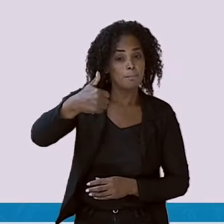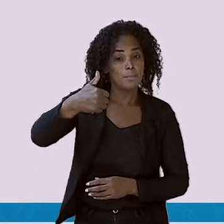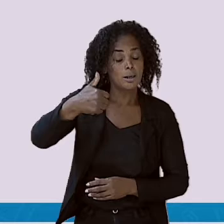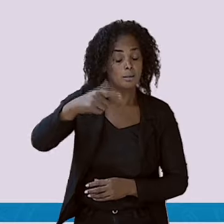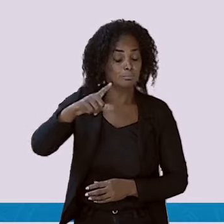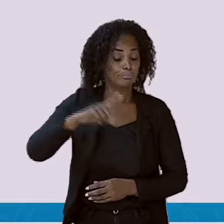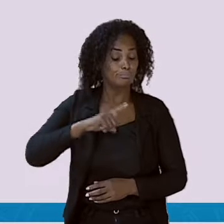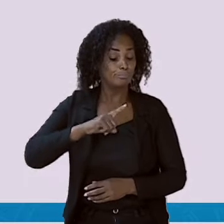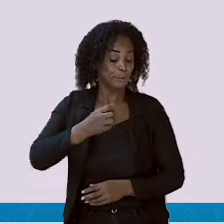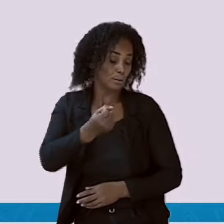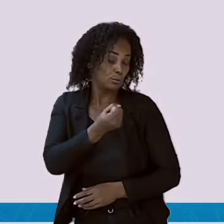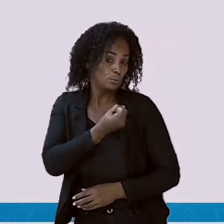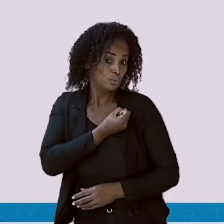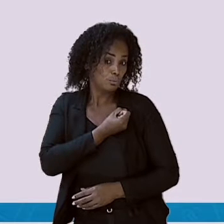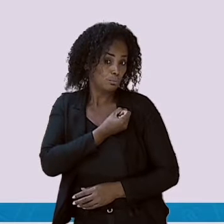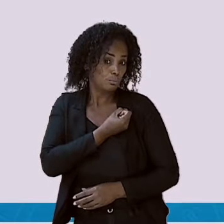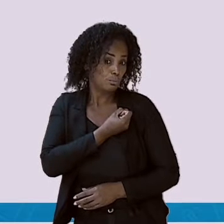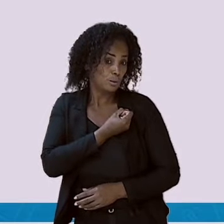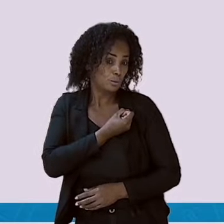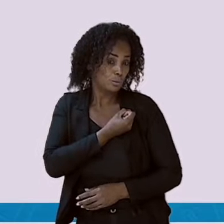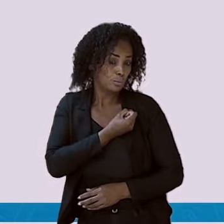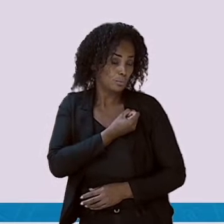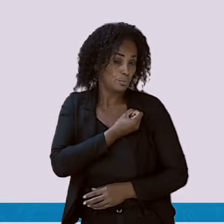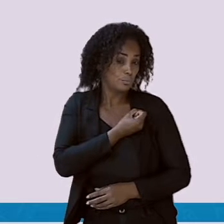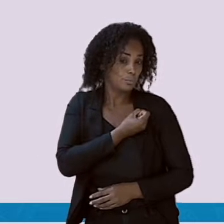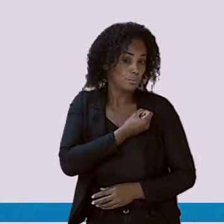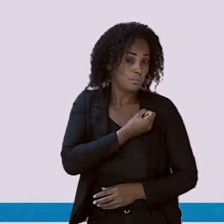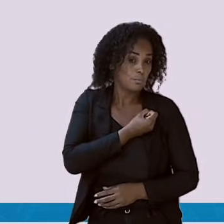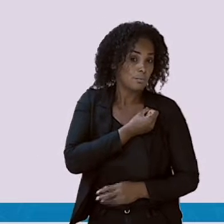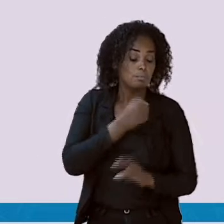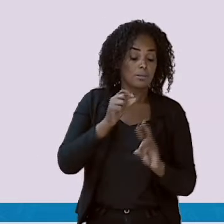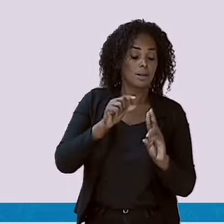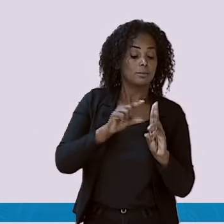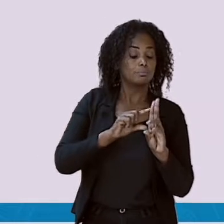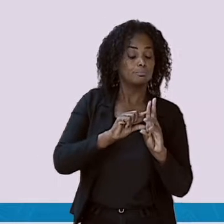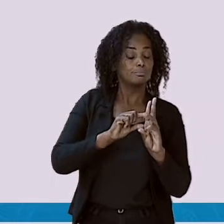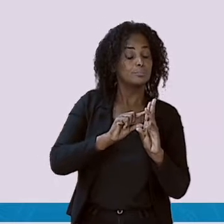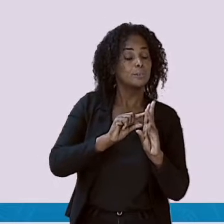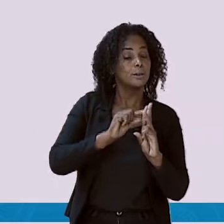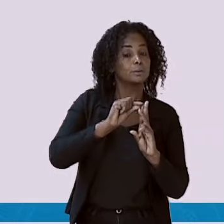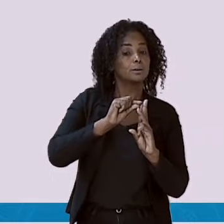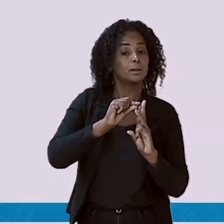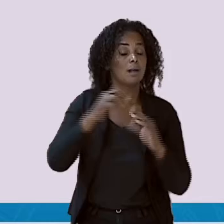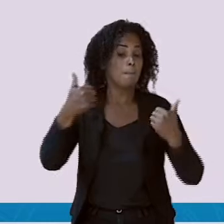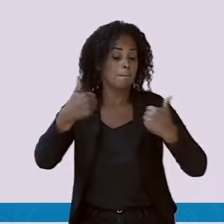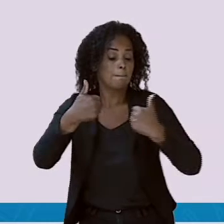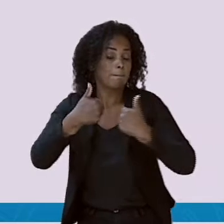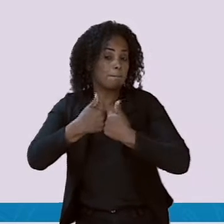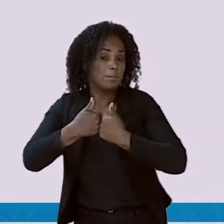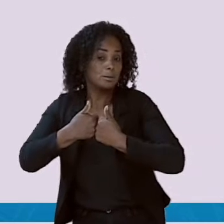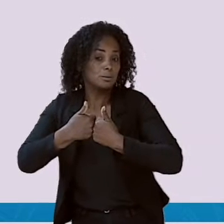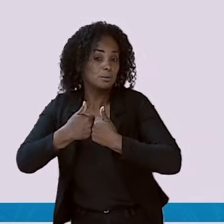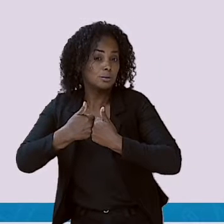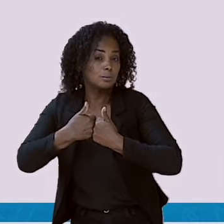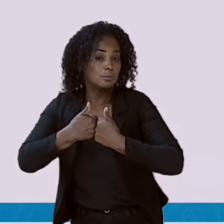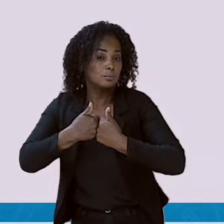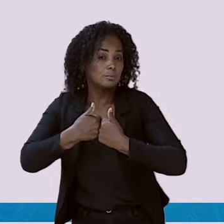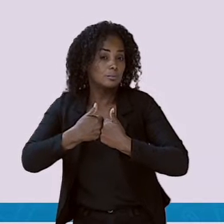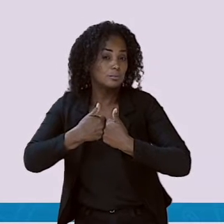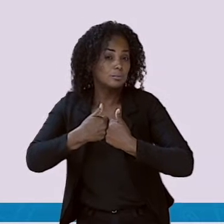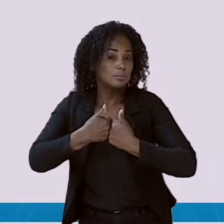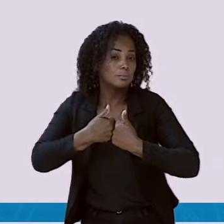na segunda coluna aqui, tá falando assim, dezena mais próxima. Tá. Então, eu